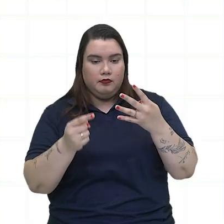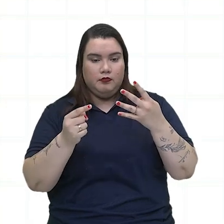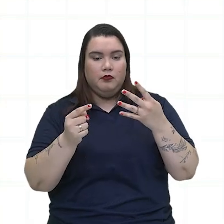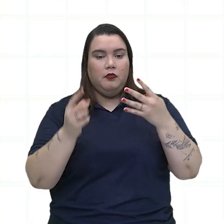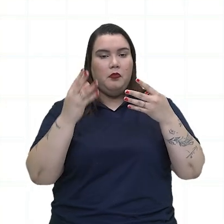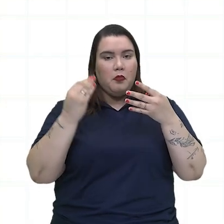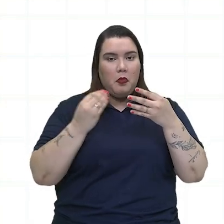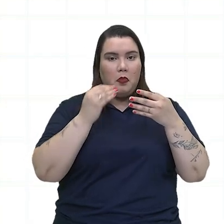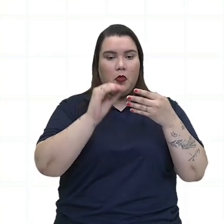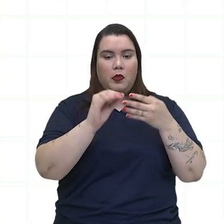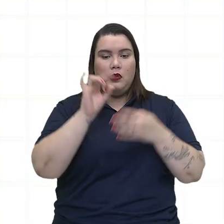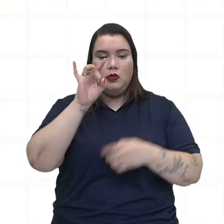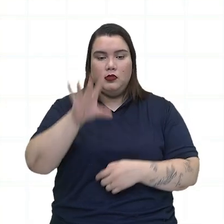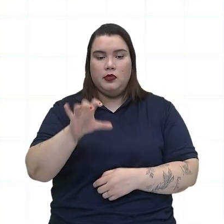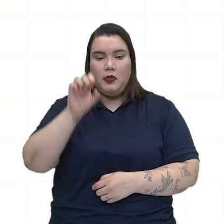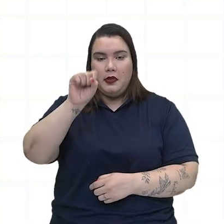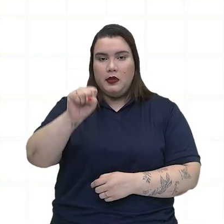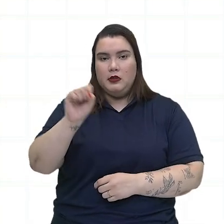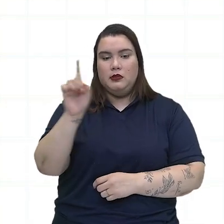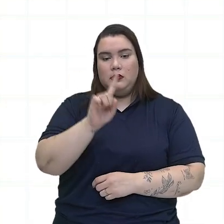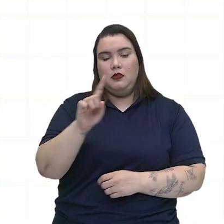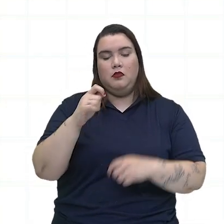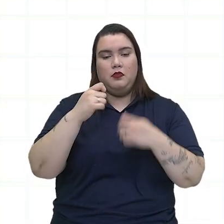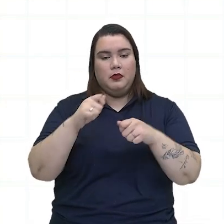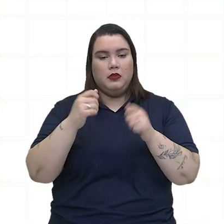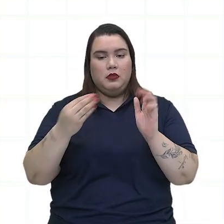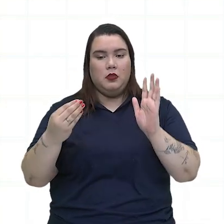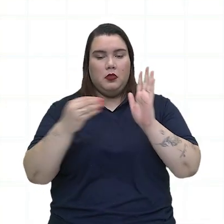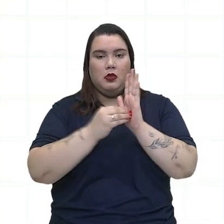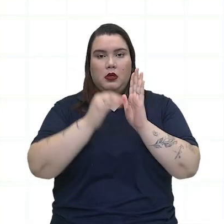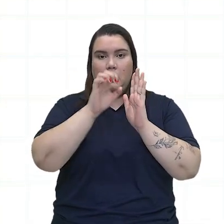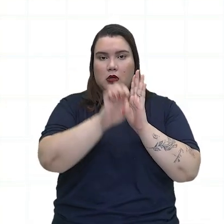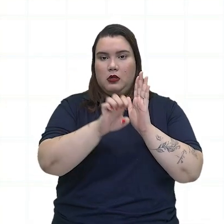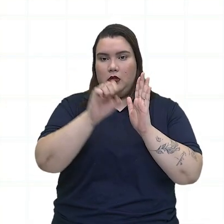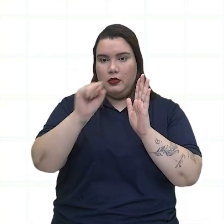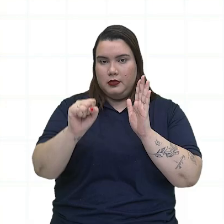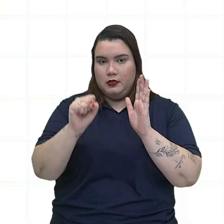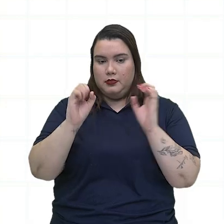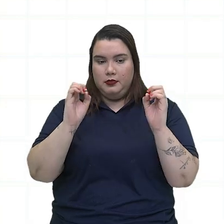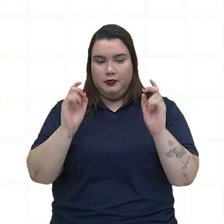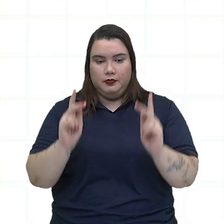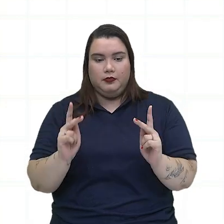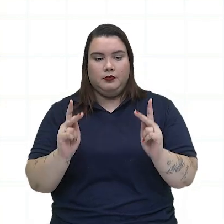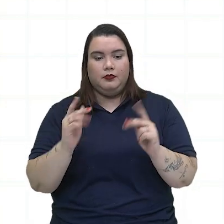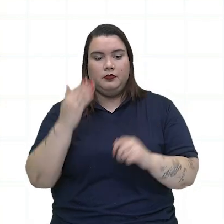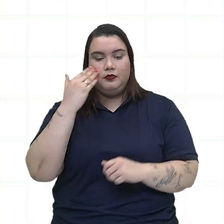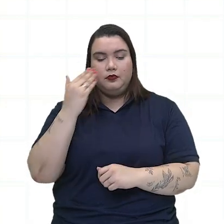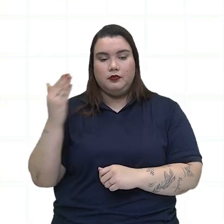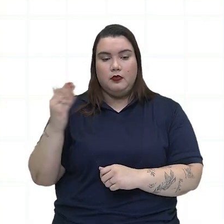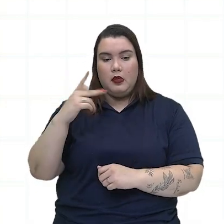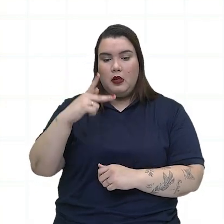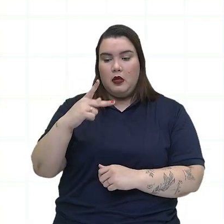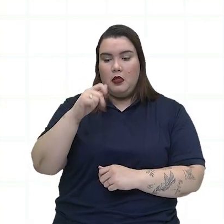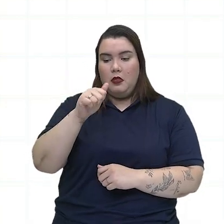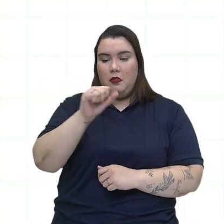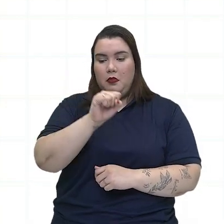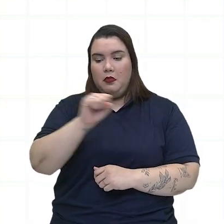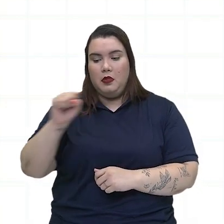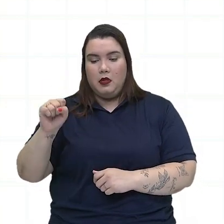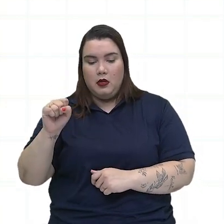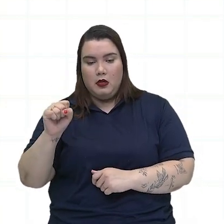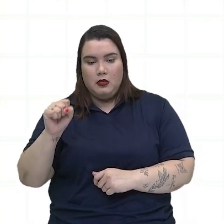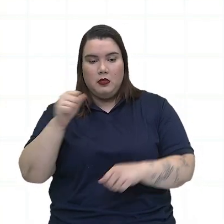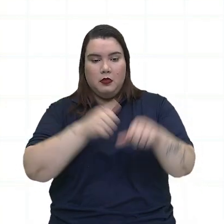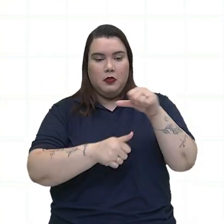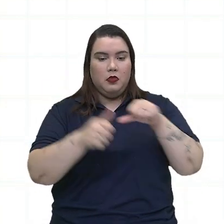poder acrescentar só o S, eu vou acrescentar o ES. Então, pass, olha só o SS aqui,